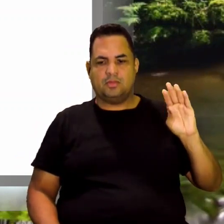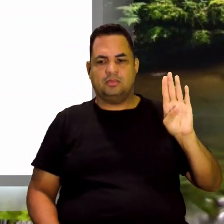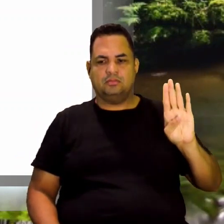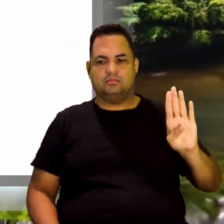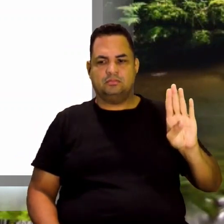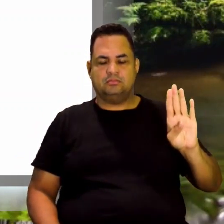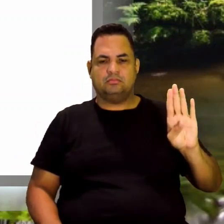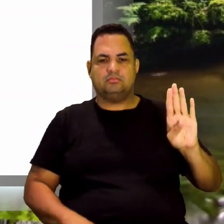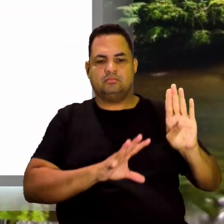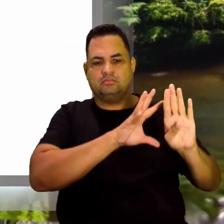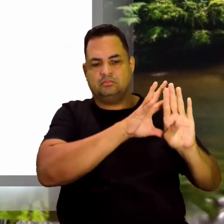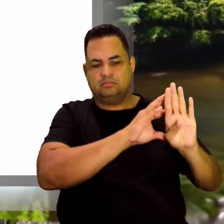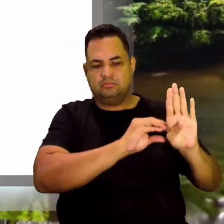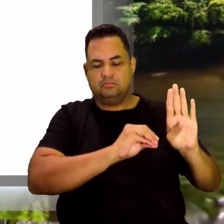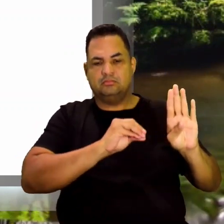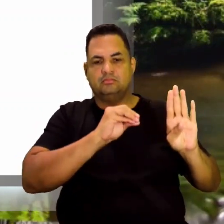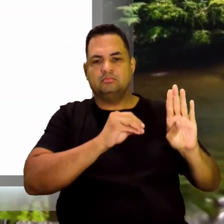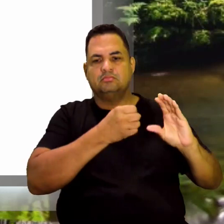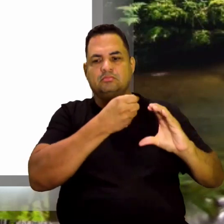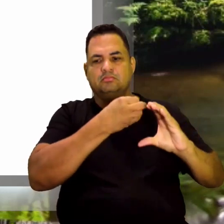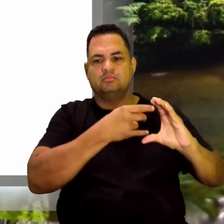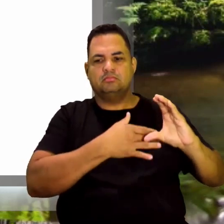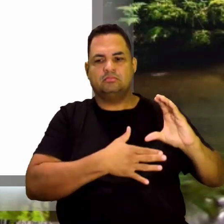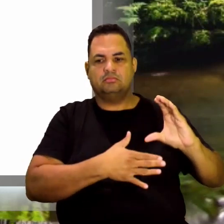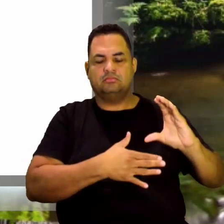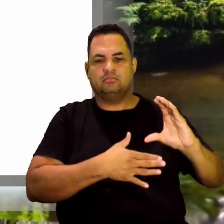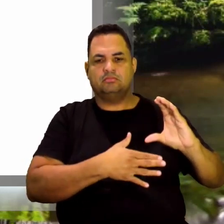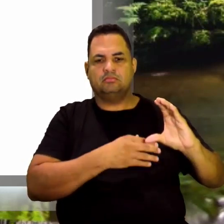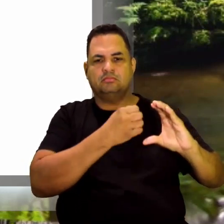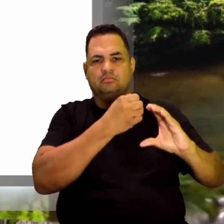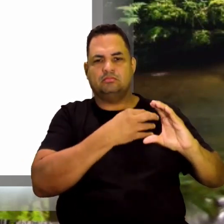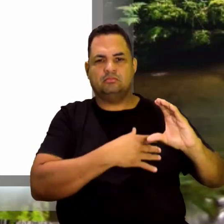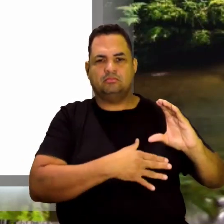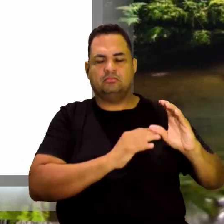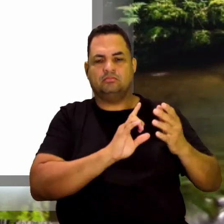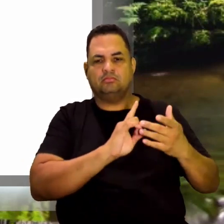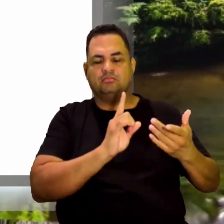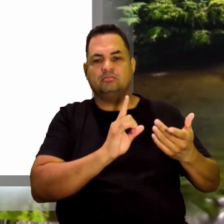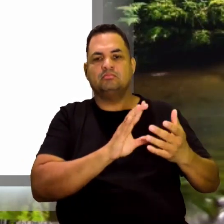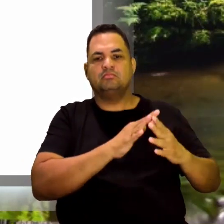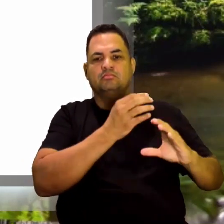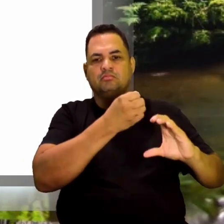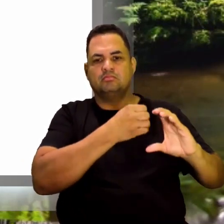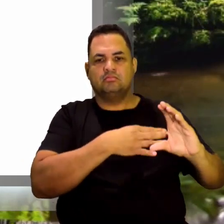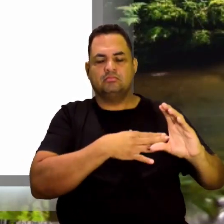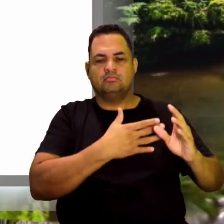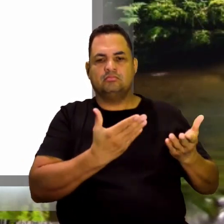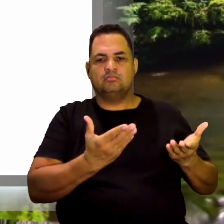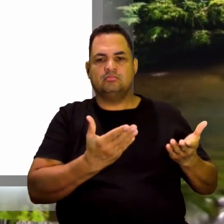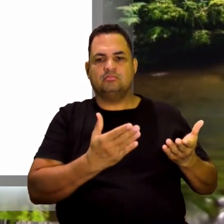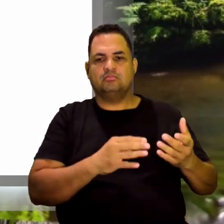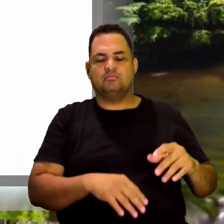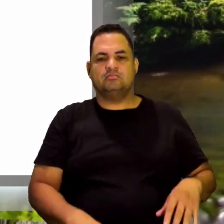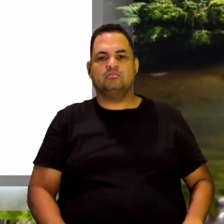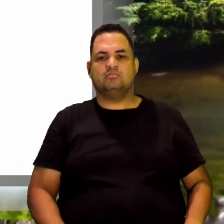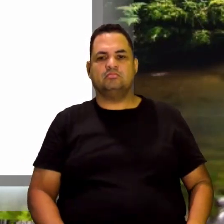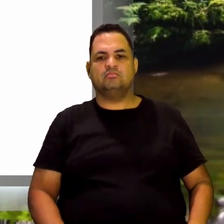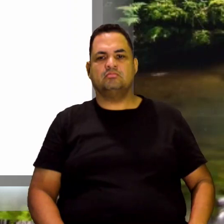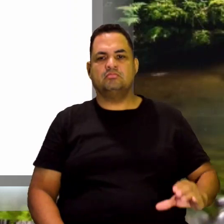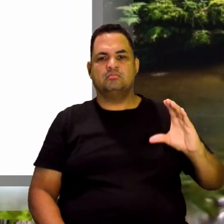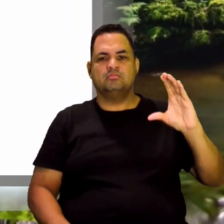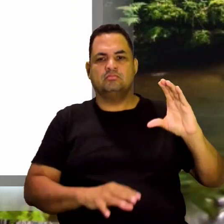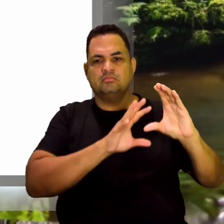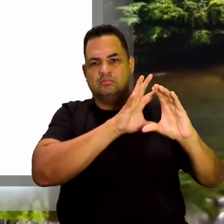B, pego que tem a característica que eu quero, mas não é o objeto que me interessa, né? O ser vivo que me